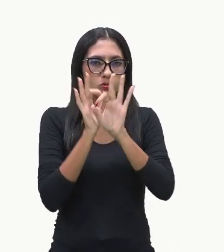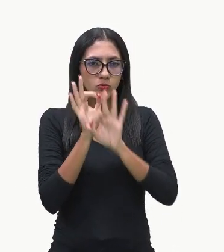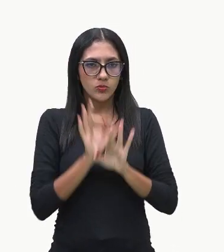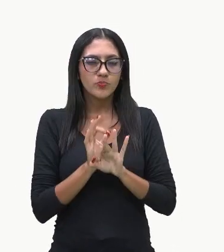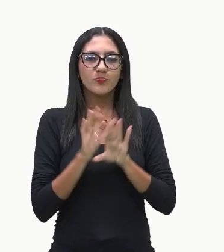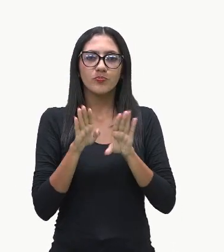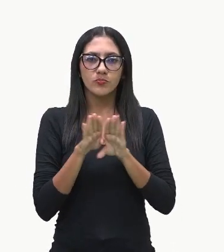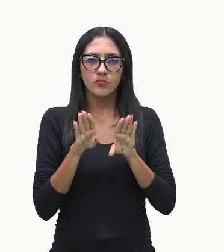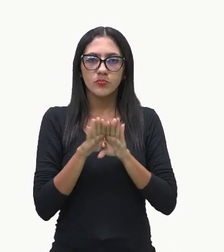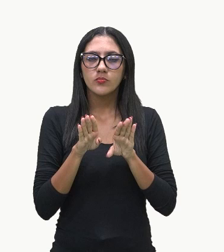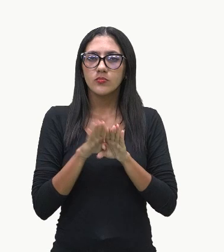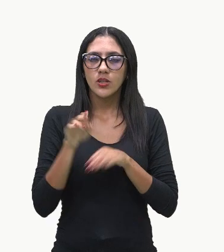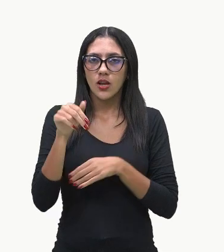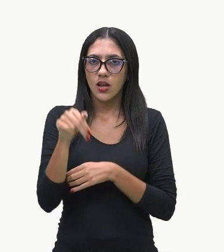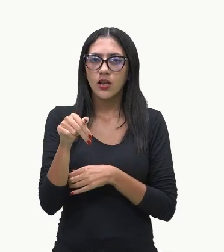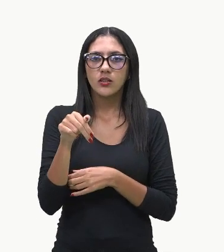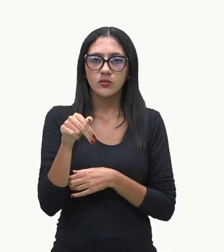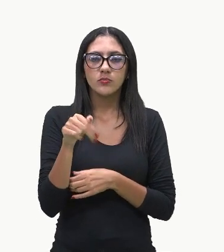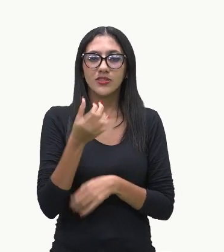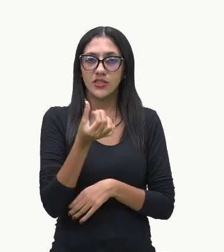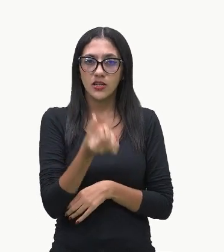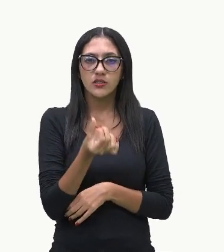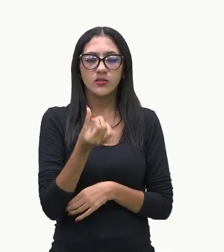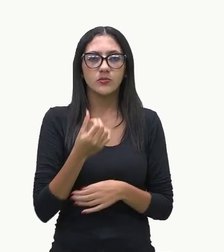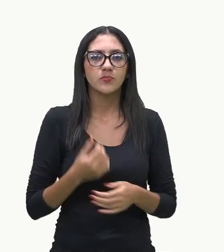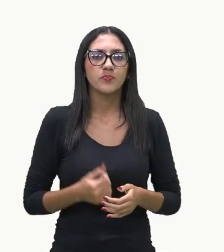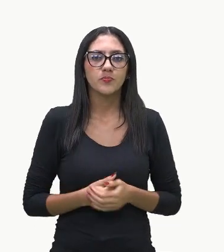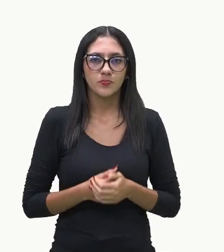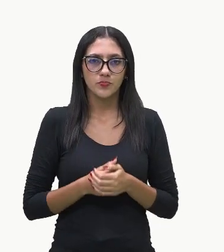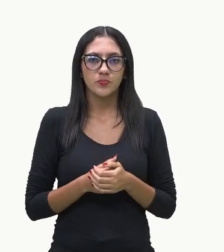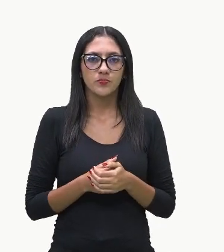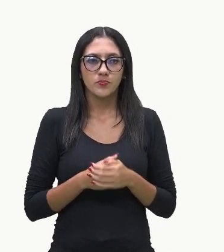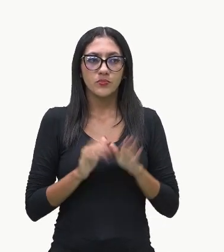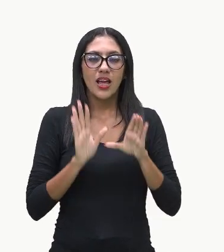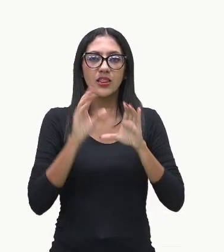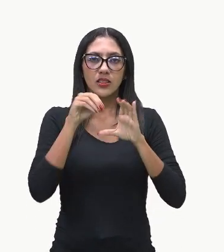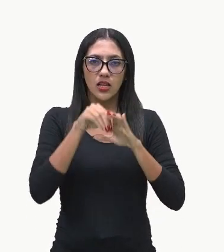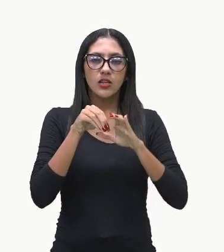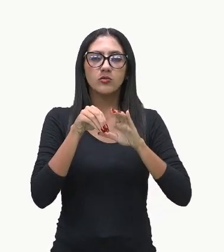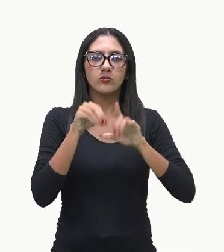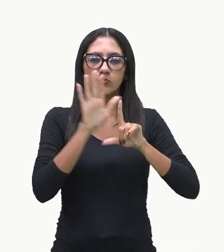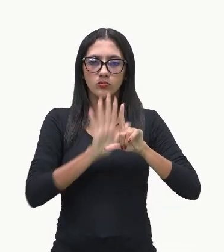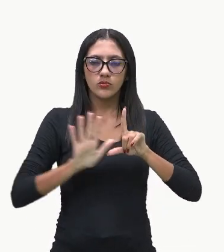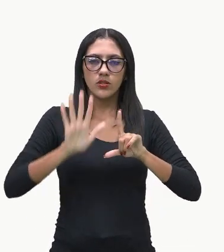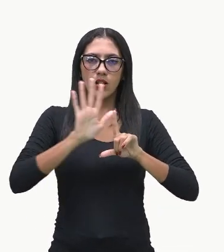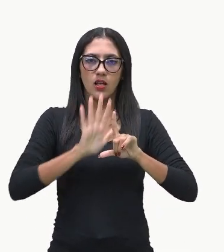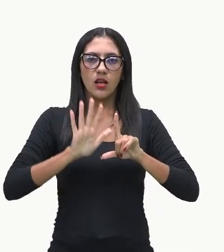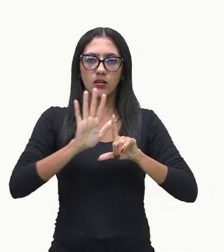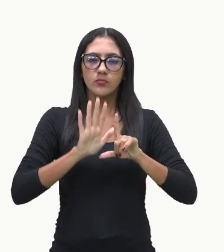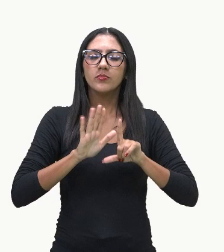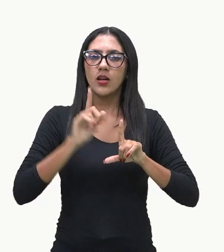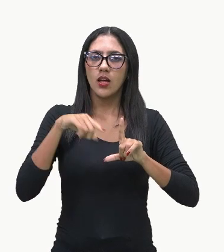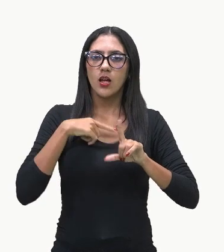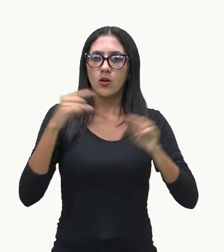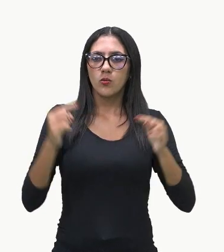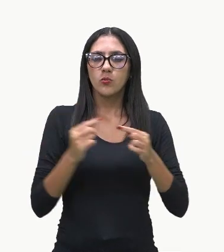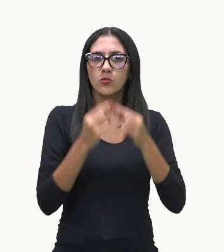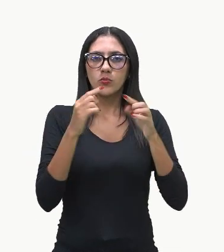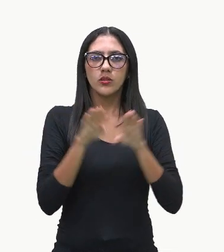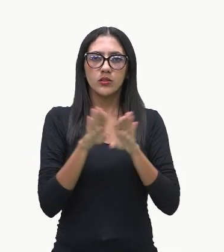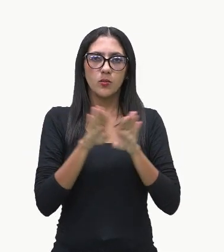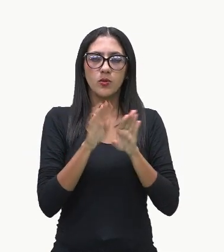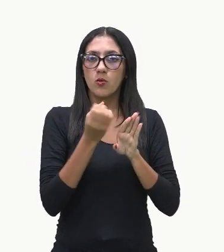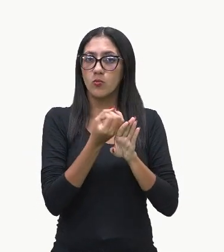6. Então, quantidade de ângulos internos é igualzinho à quantidade de lados, tudo